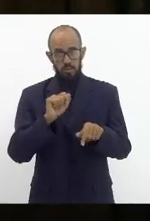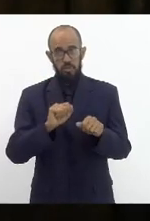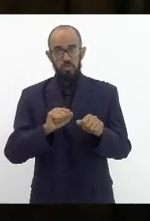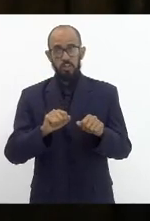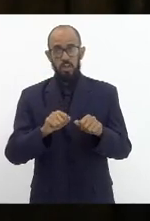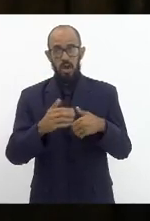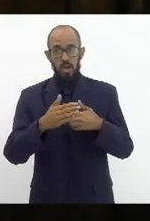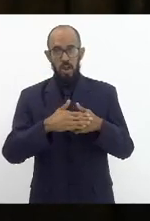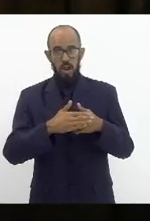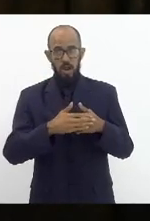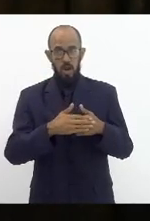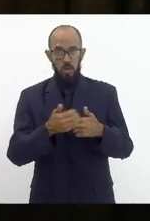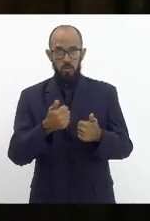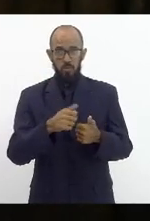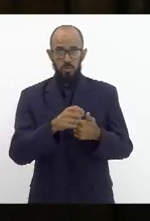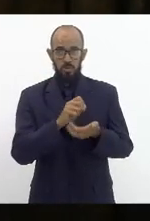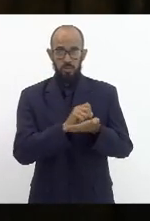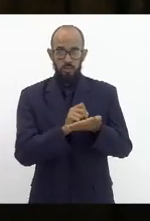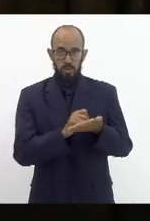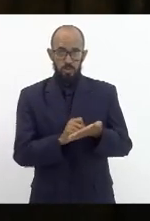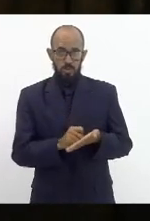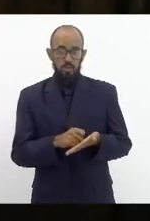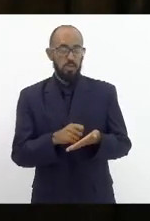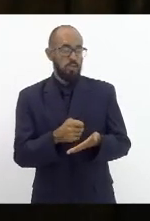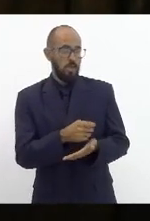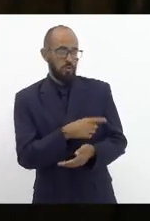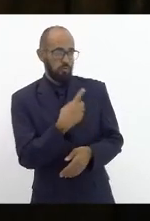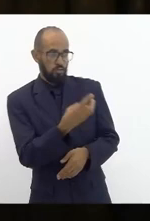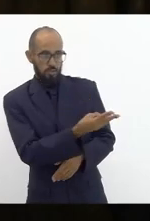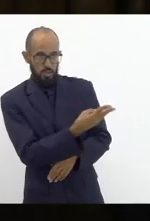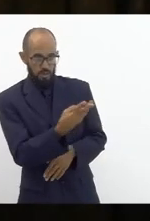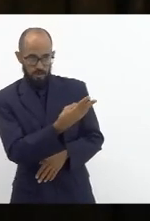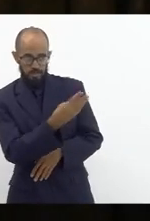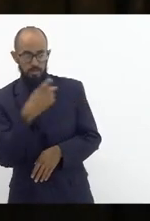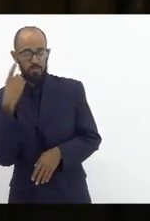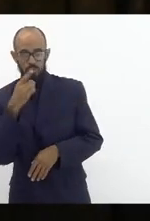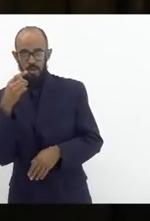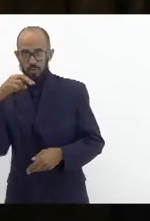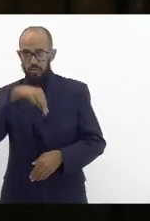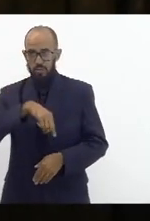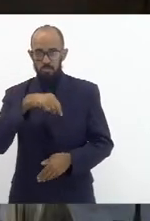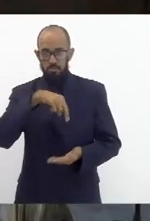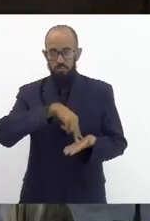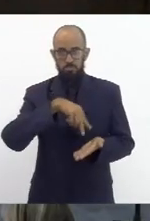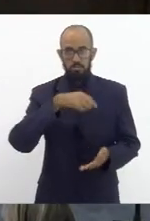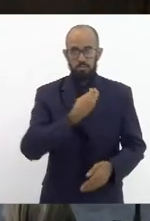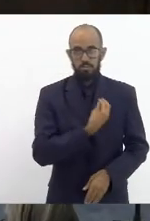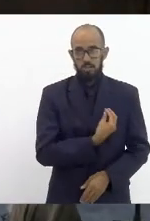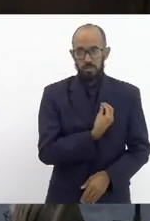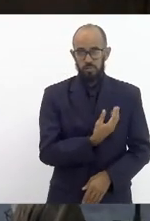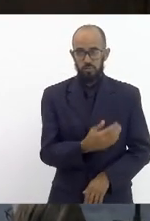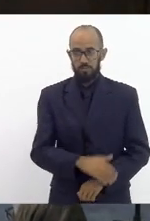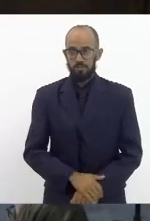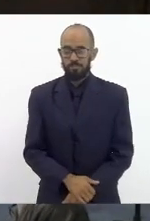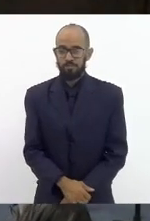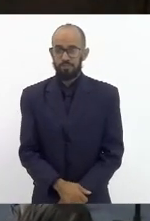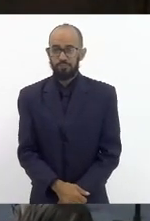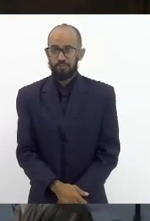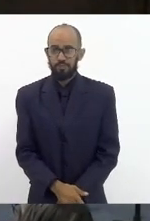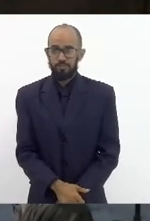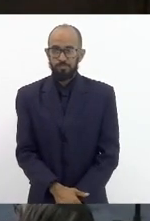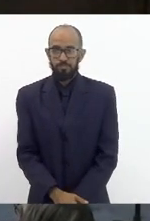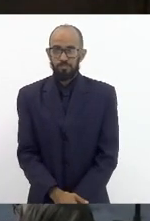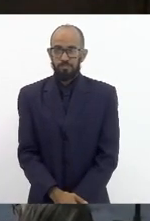autoria ao deputado Rodrigo Amorim, Carlos Augusto e Márcio Gualberto. Então está resolvido. O que nós podemos fazer? Presidente, é só